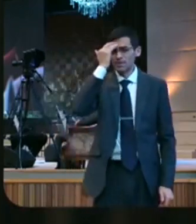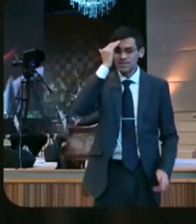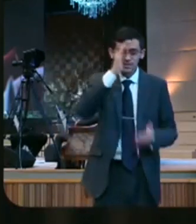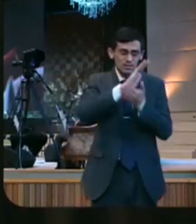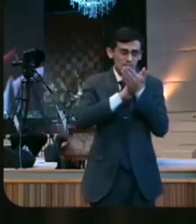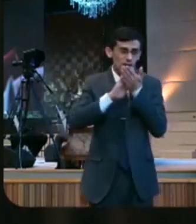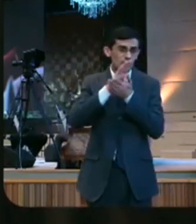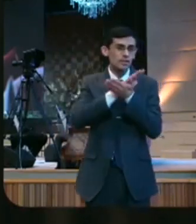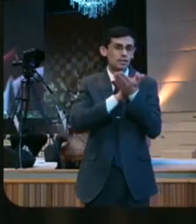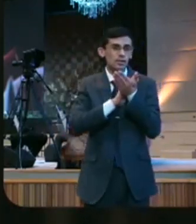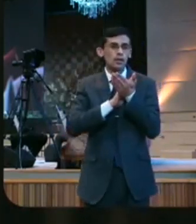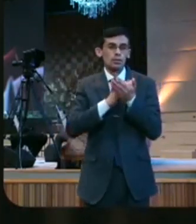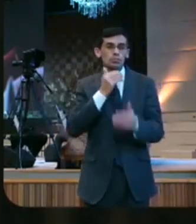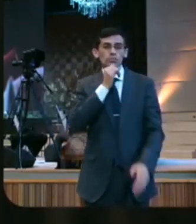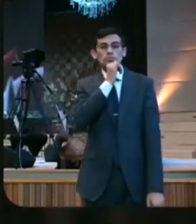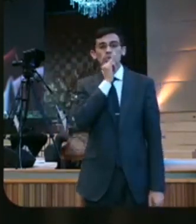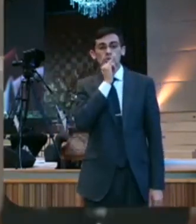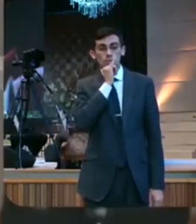princípio do dízimo.